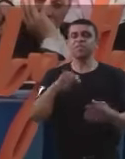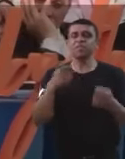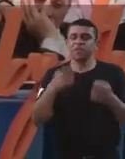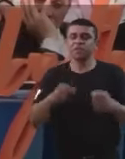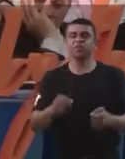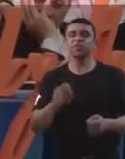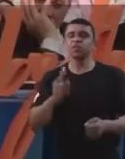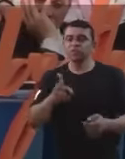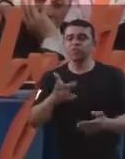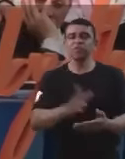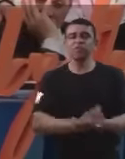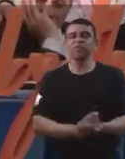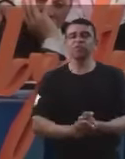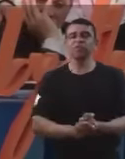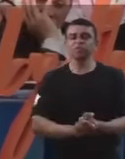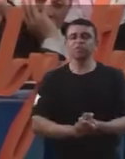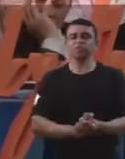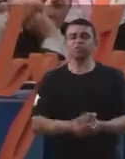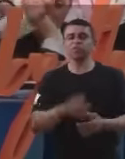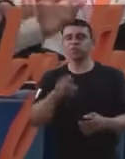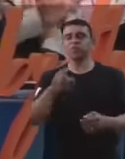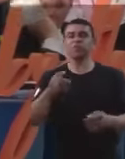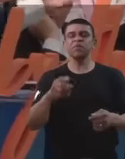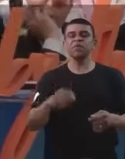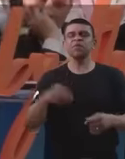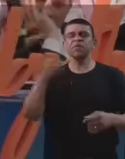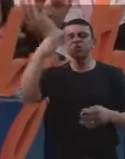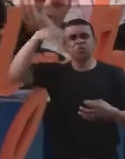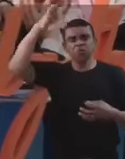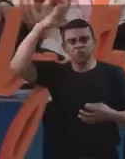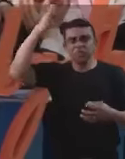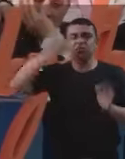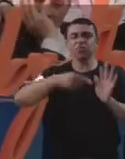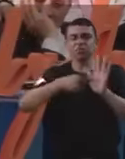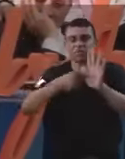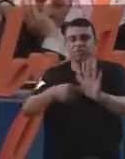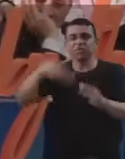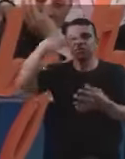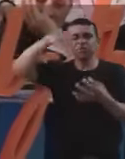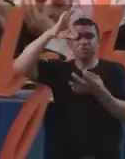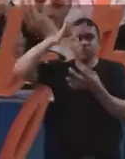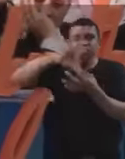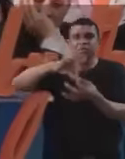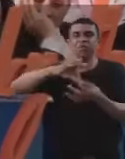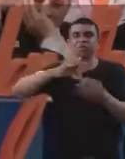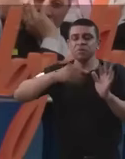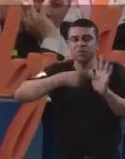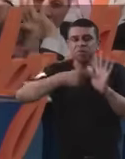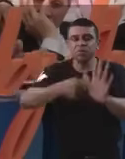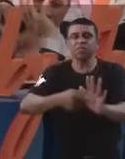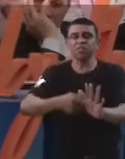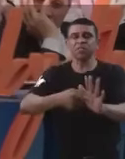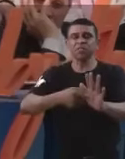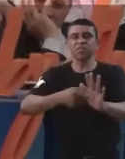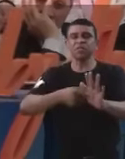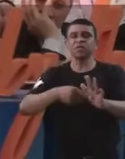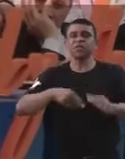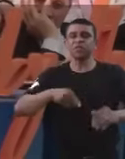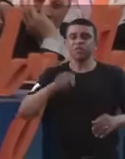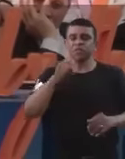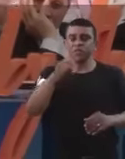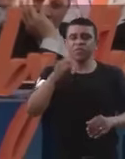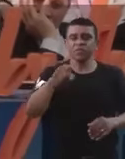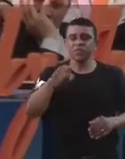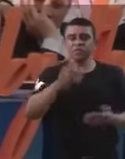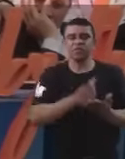de Cristo, trindade, por causa da pressão de ateuzinho de internet. Não negue o nome de